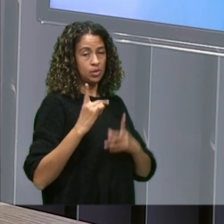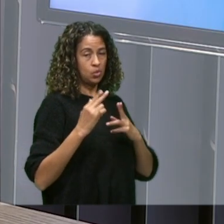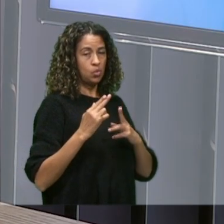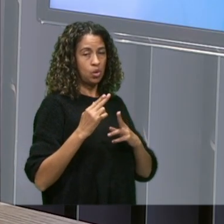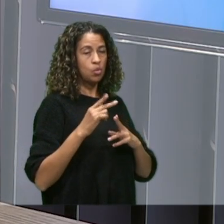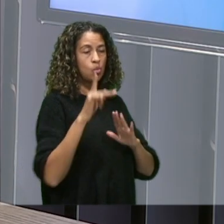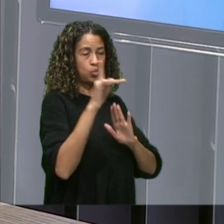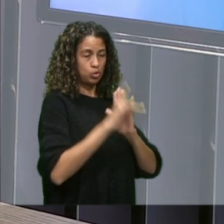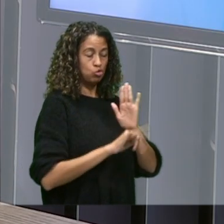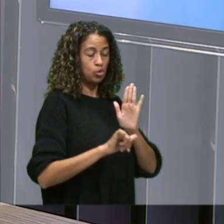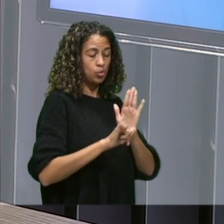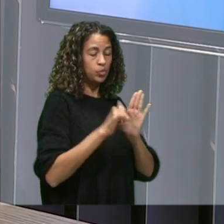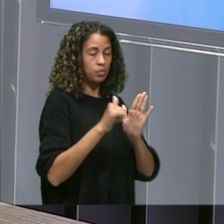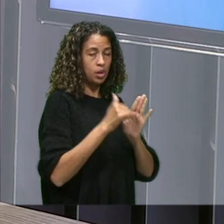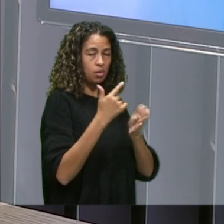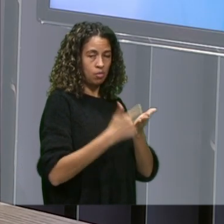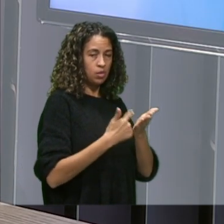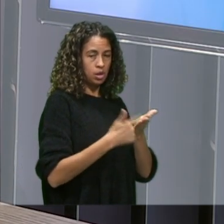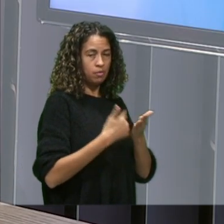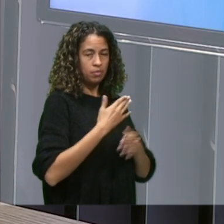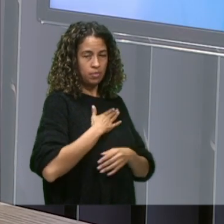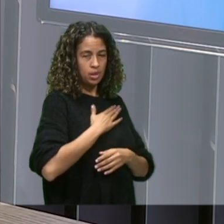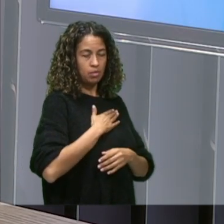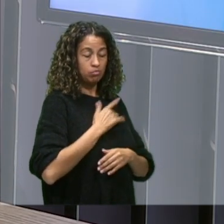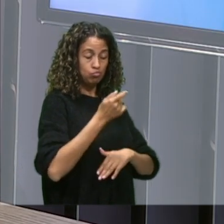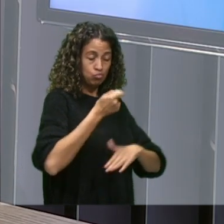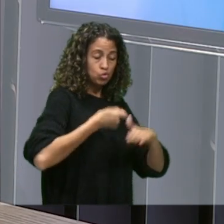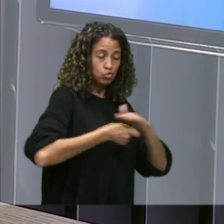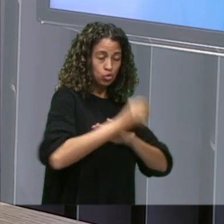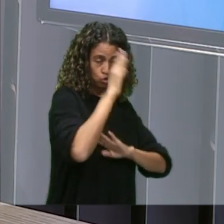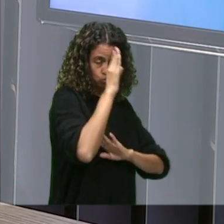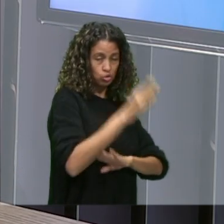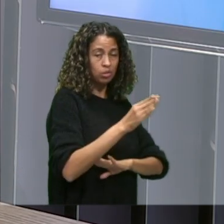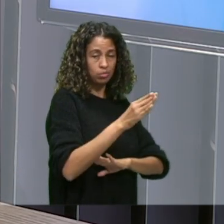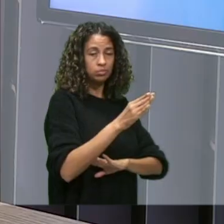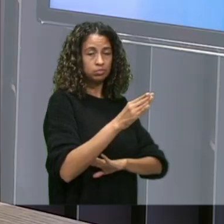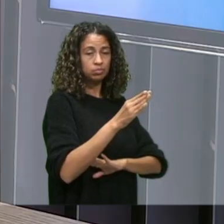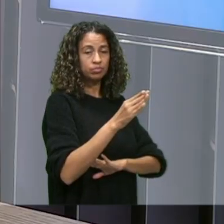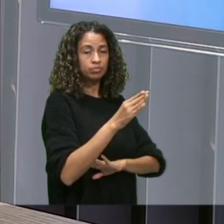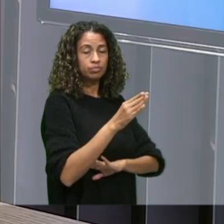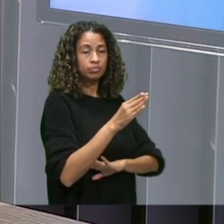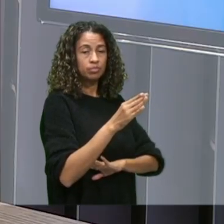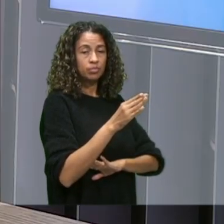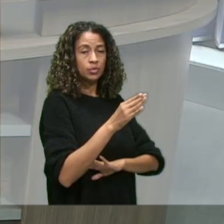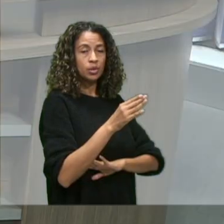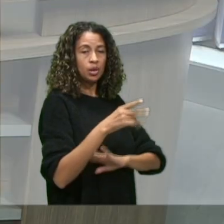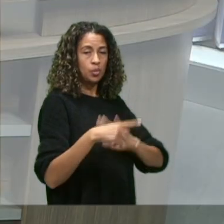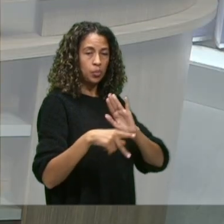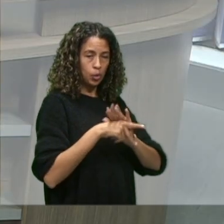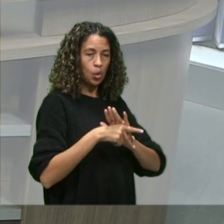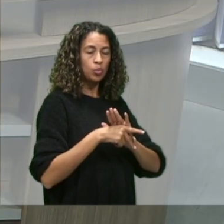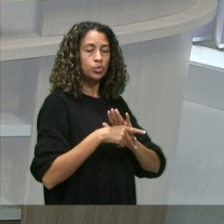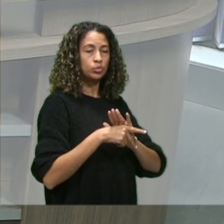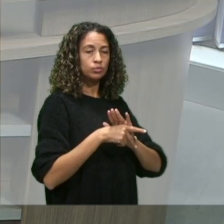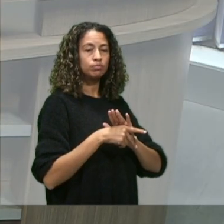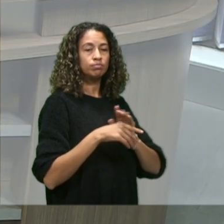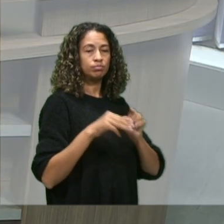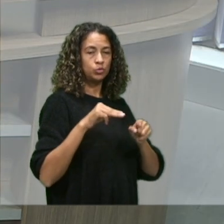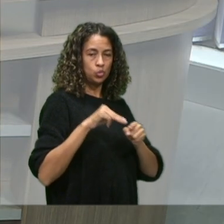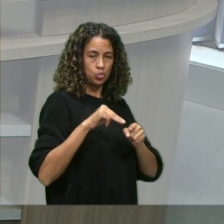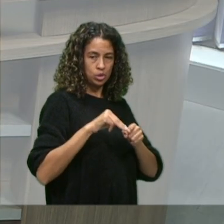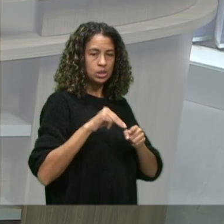do projeto Meu Primeiro Livro, que é um incentivo direto, ele é direto, ele vem do próprio cofre público diretamente